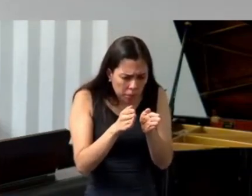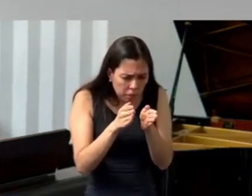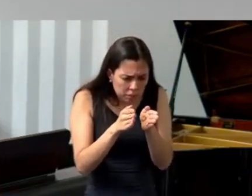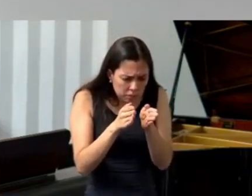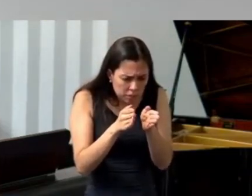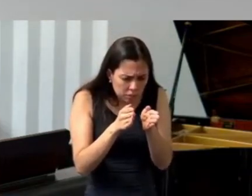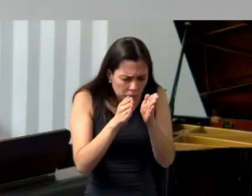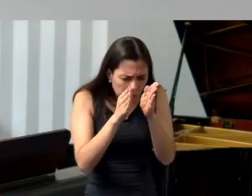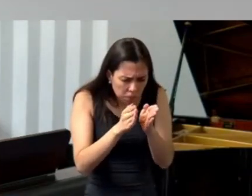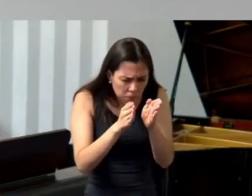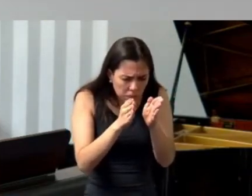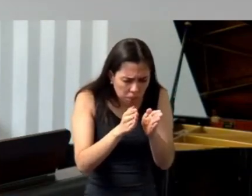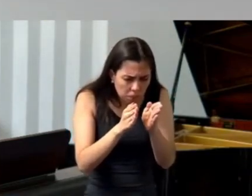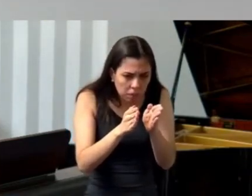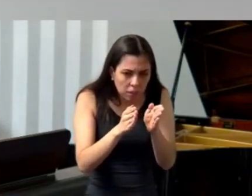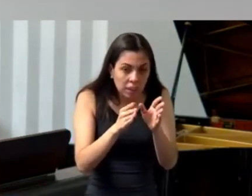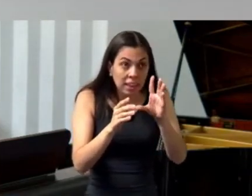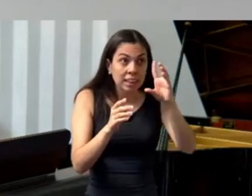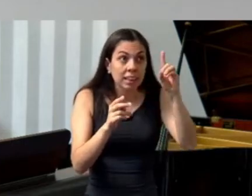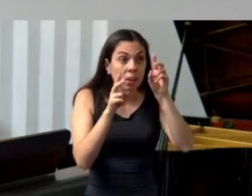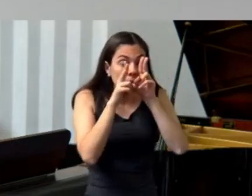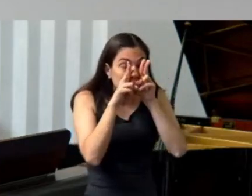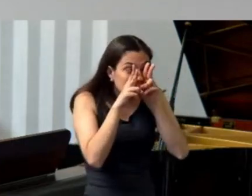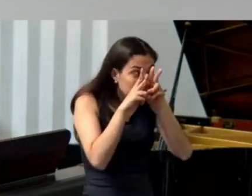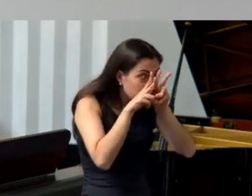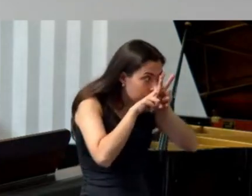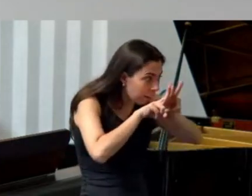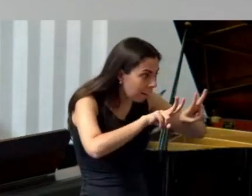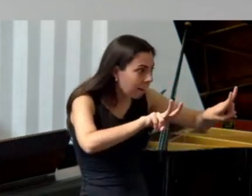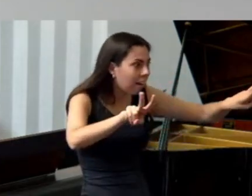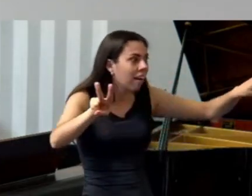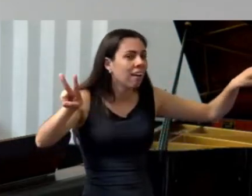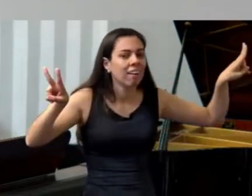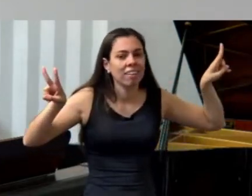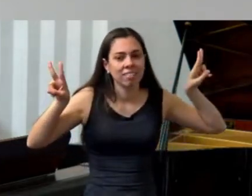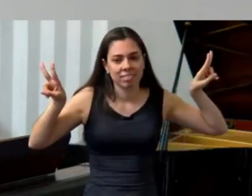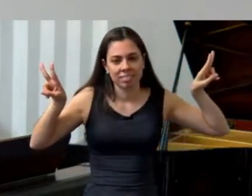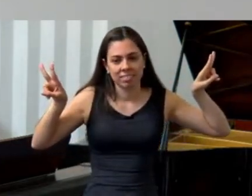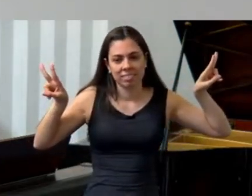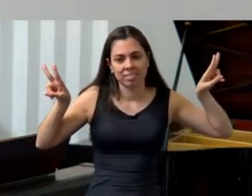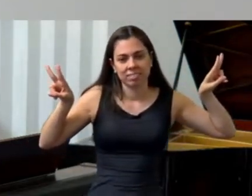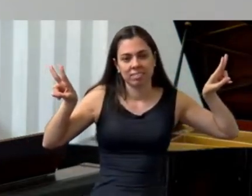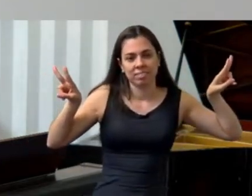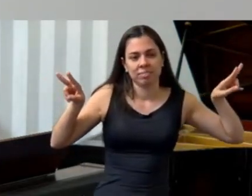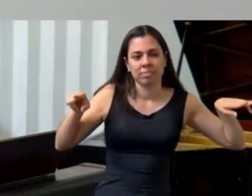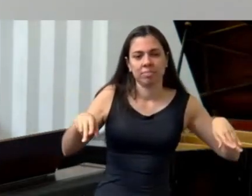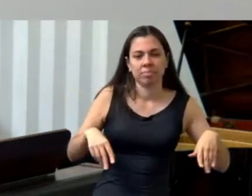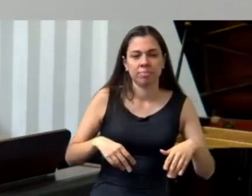Conhece cada um dos nossos dias. Todas as coisas. Deus tem um propósito para a nossa vida.